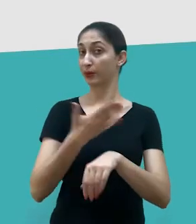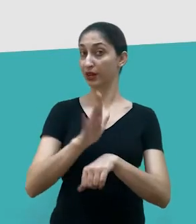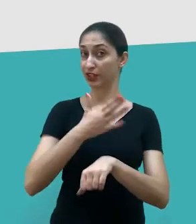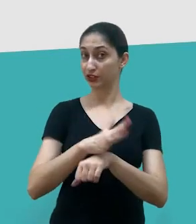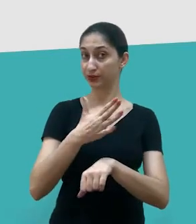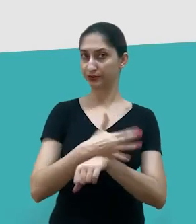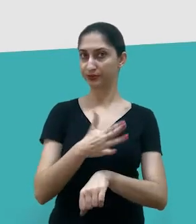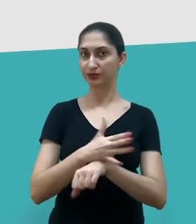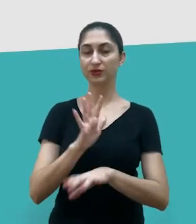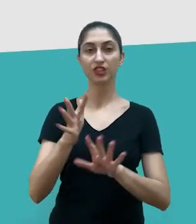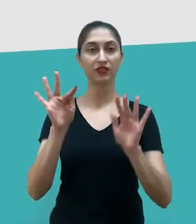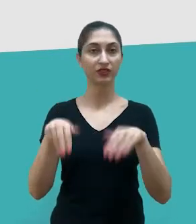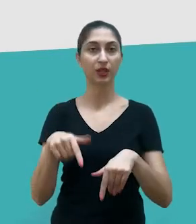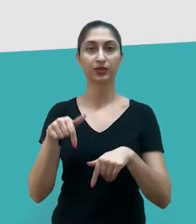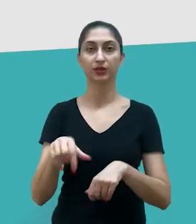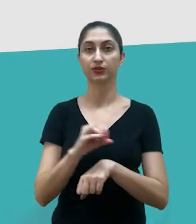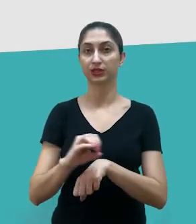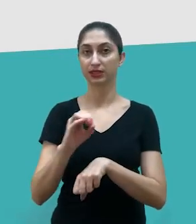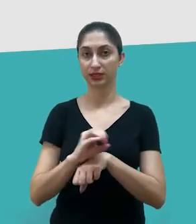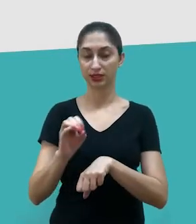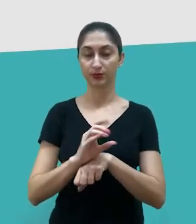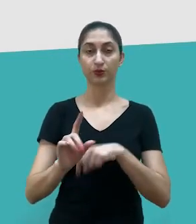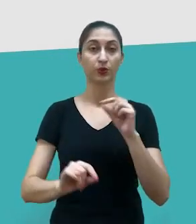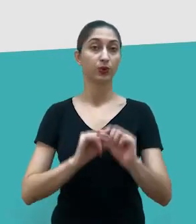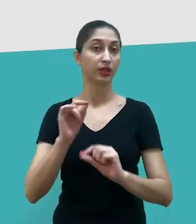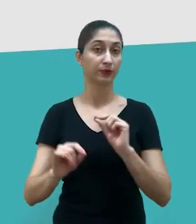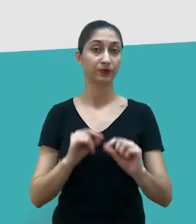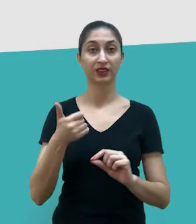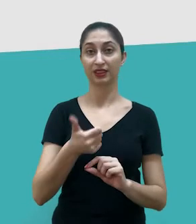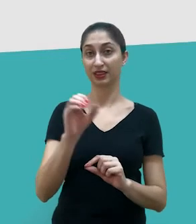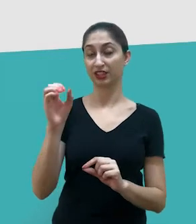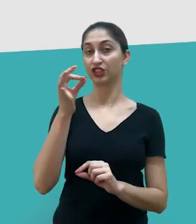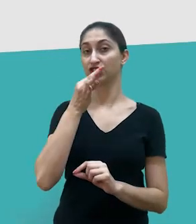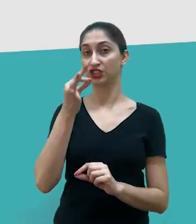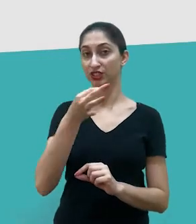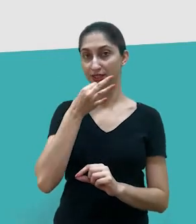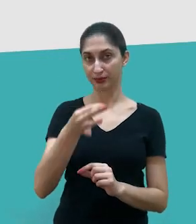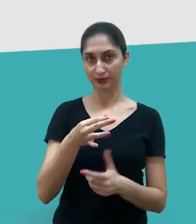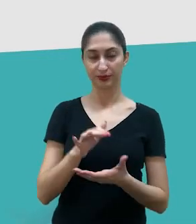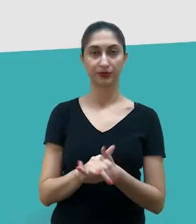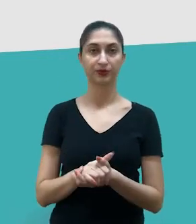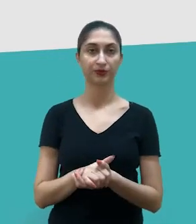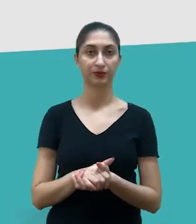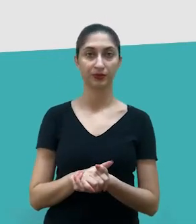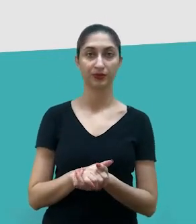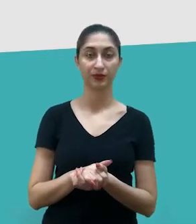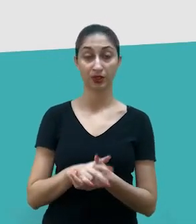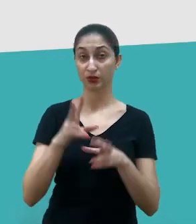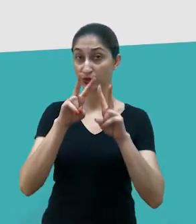já final da nossa oficina, que são as 10 dicas sobre